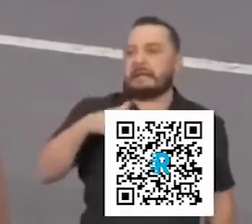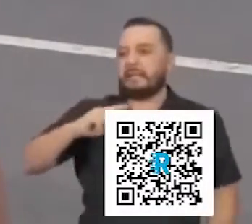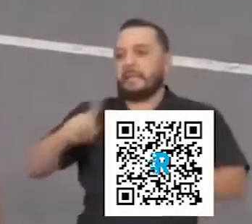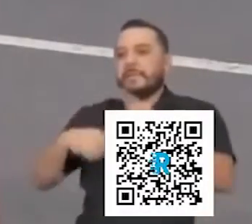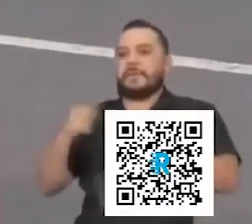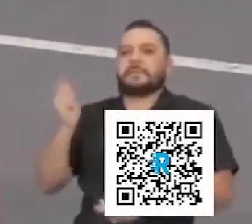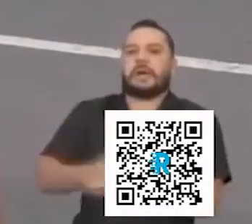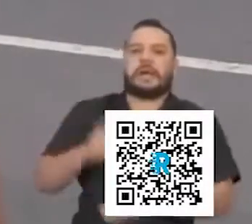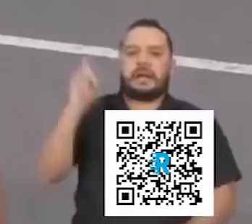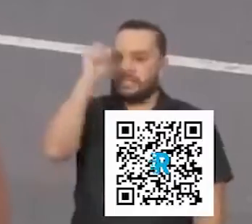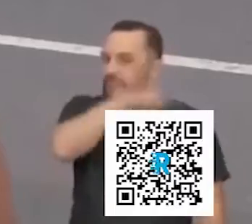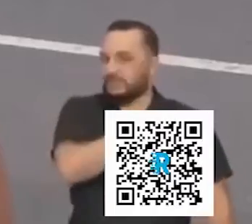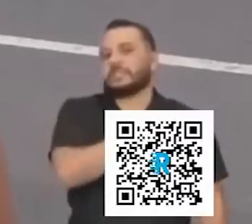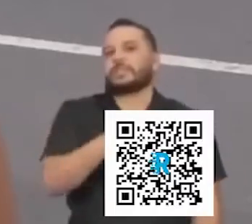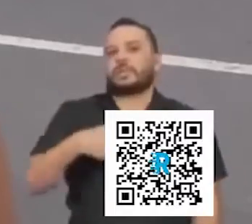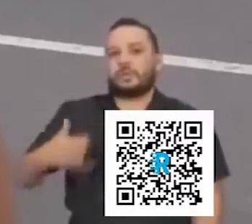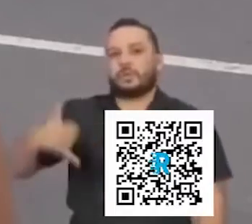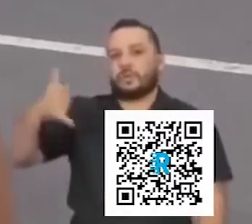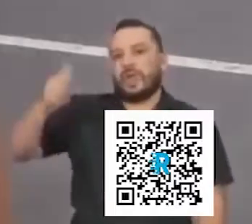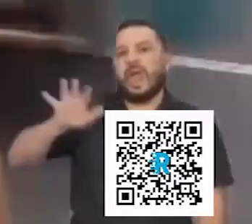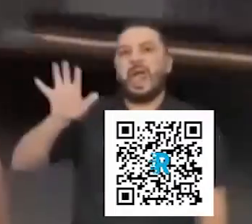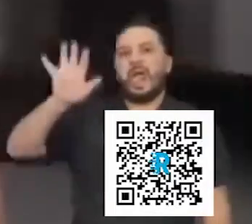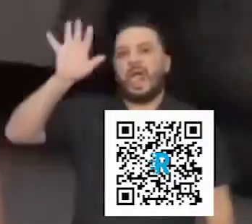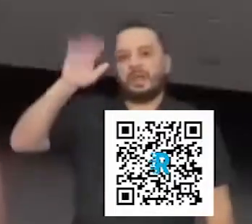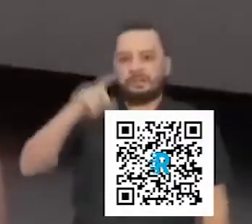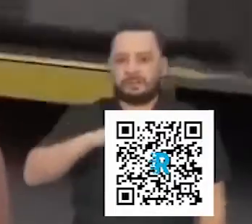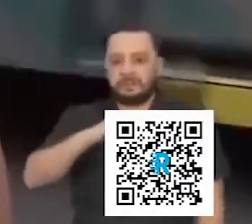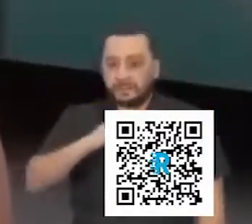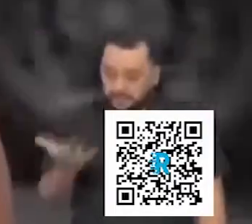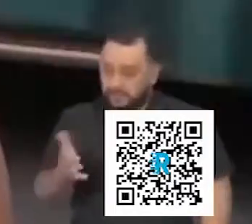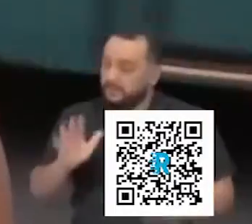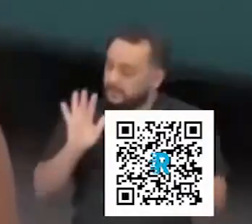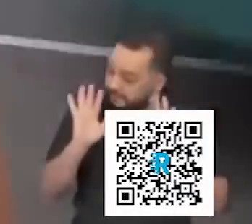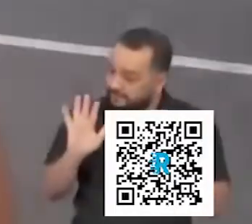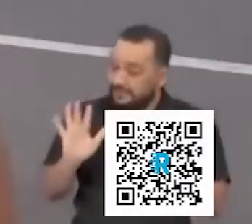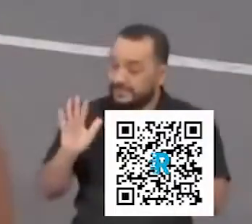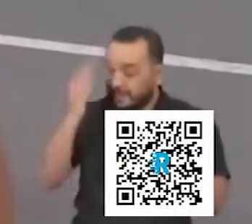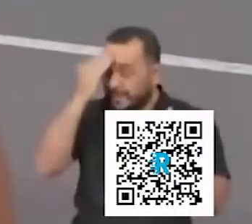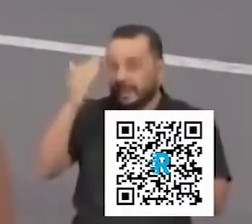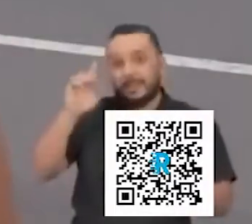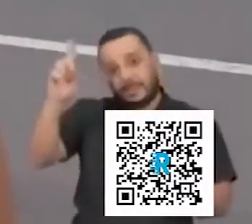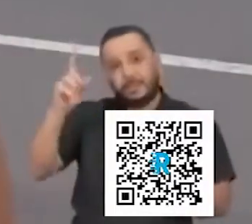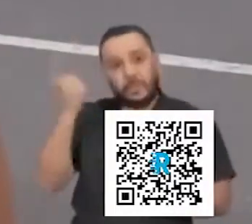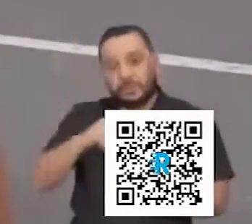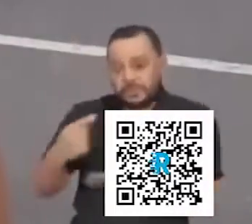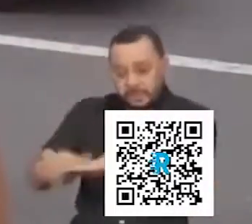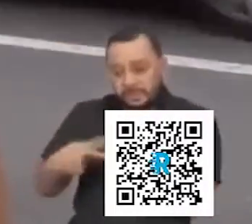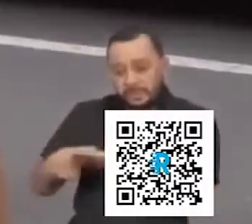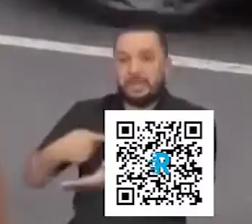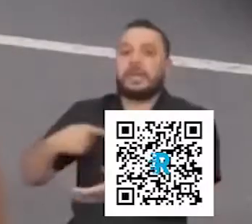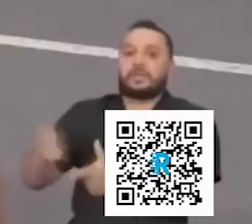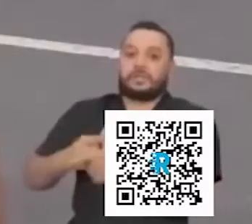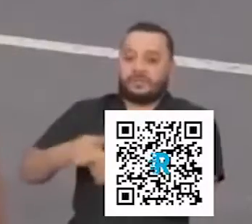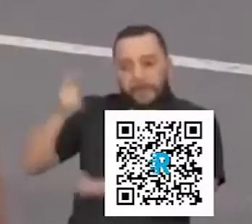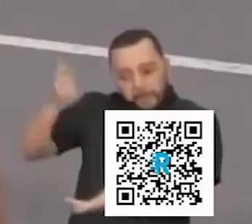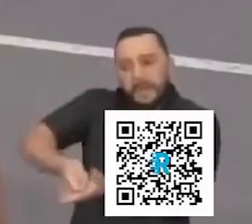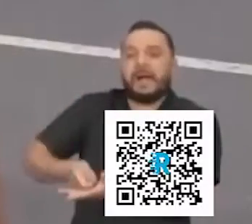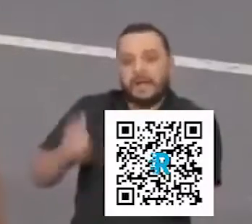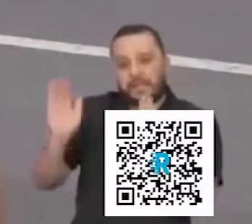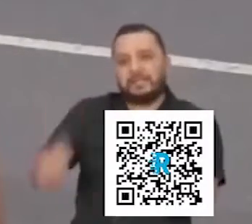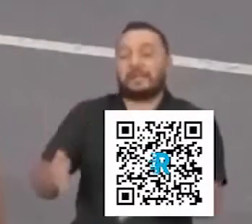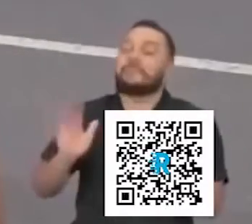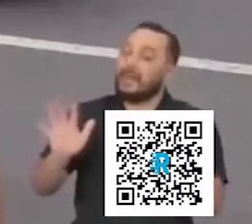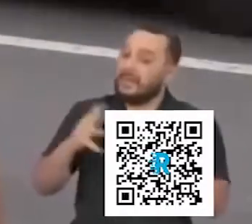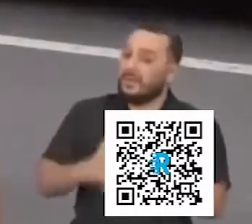pagar é difícil. E os juros vão subindo, né? Mas só que aí, graças a Deus, eu consegui negociar e paguei minha dívida, quitei minha dívida, mas foi